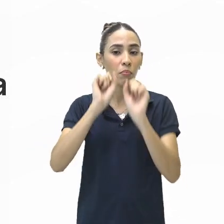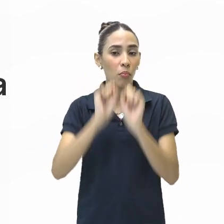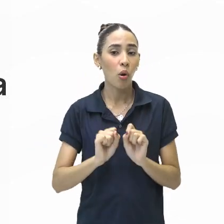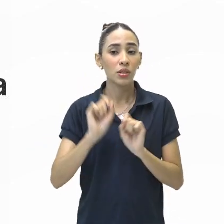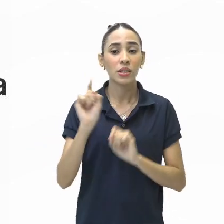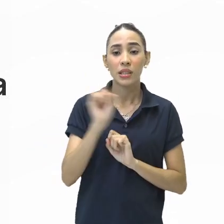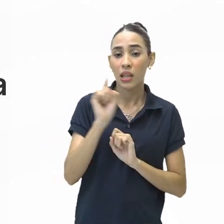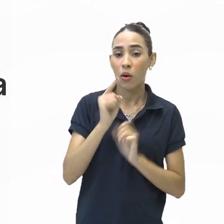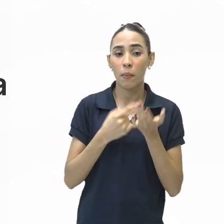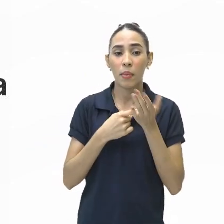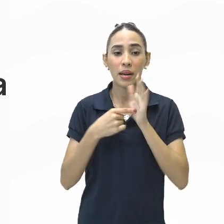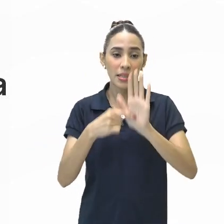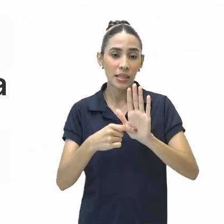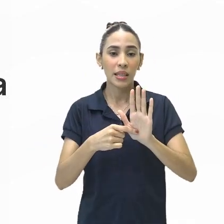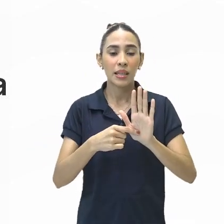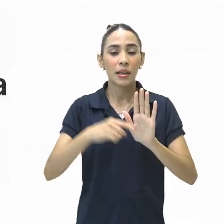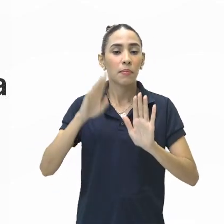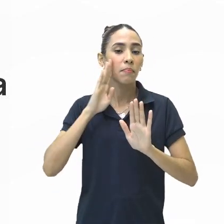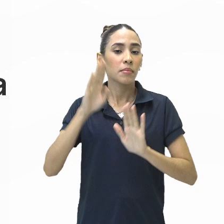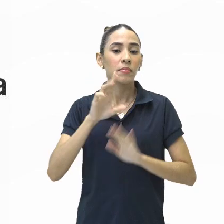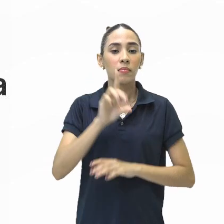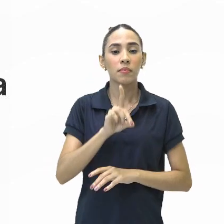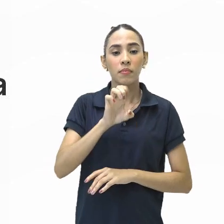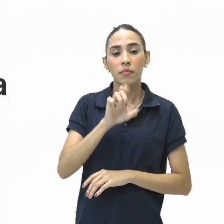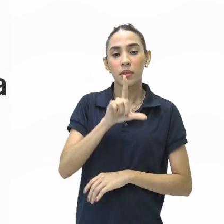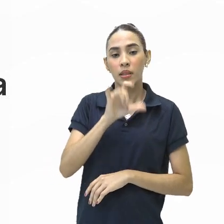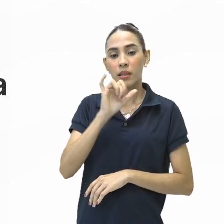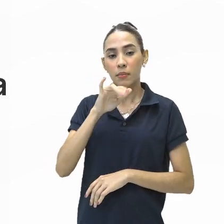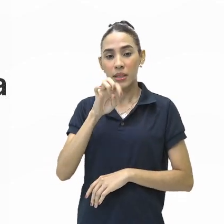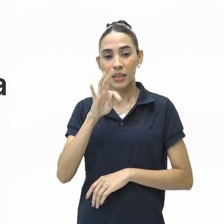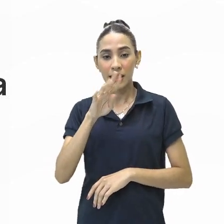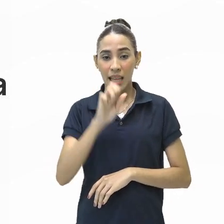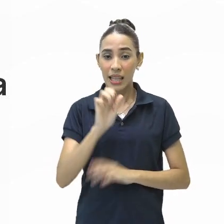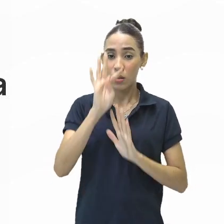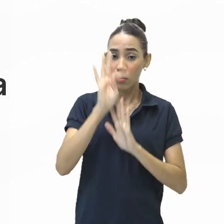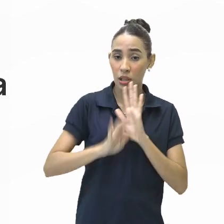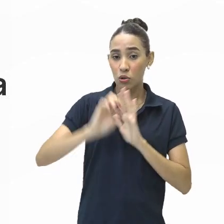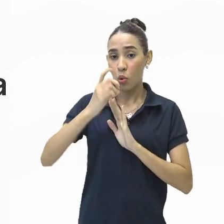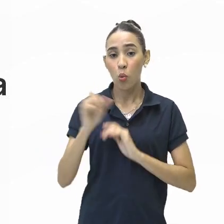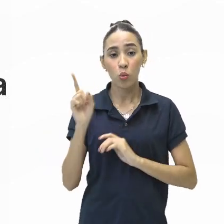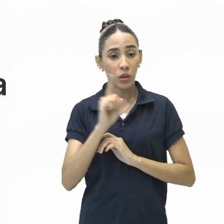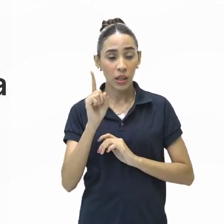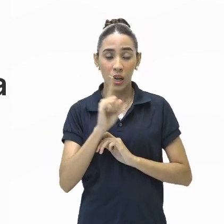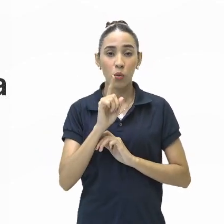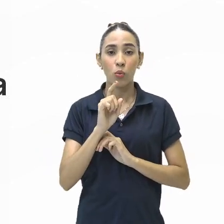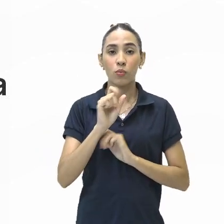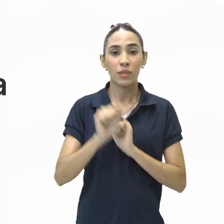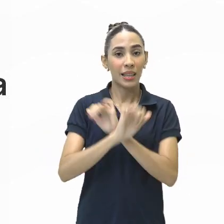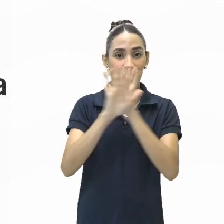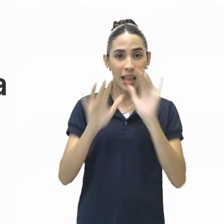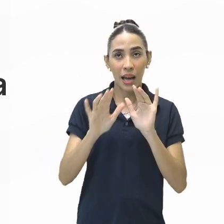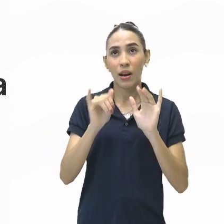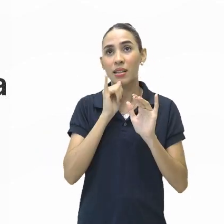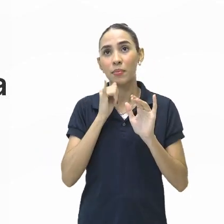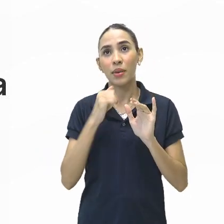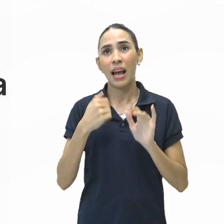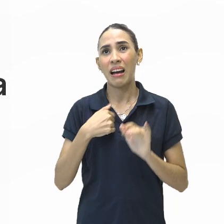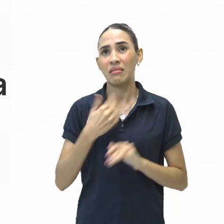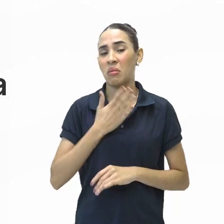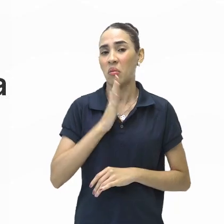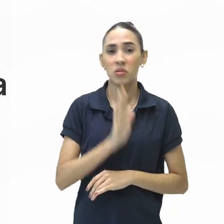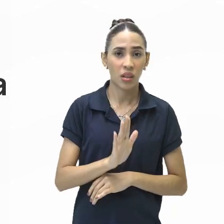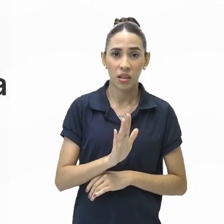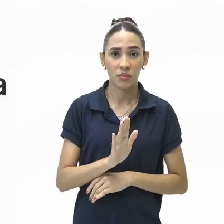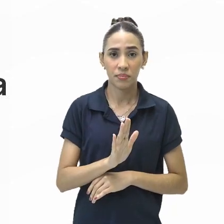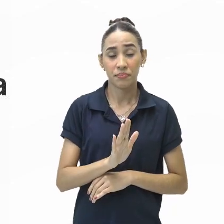pode não aparecer na parte delimitada do texto ou não aparecer explicitamente, né? Eu falo assim, eu não